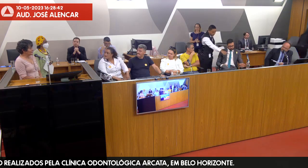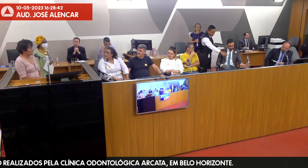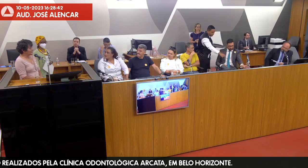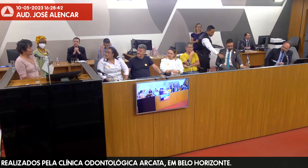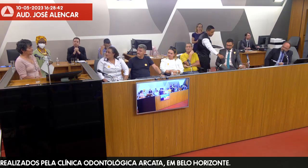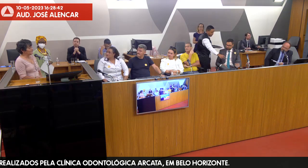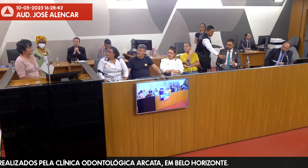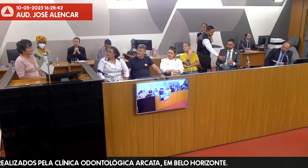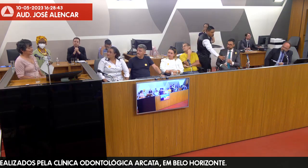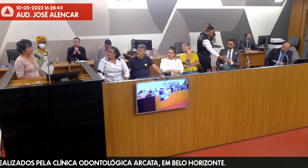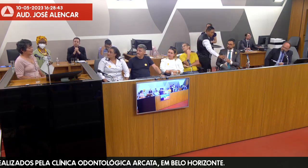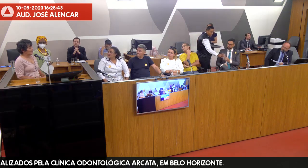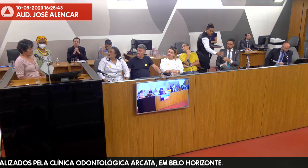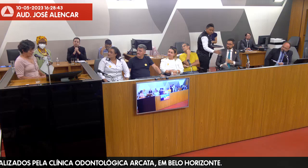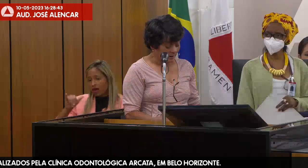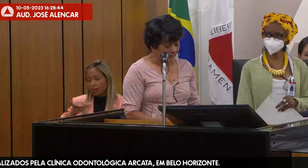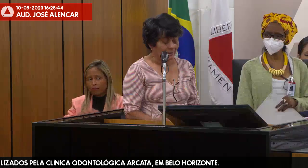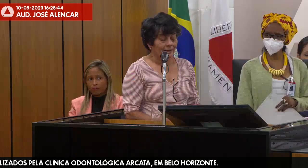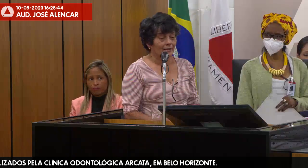a senhora quiser falar